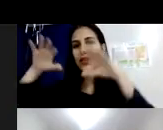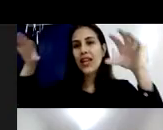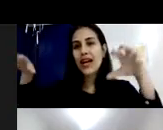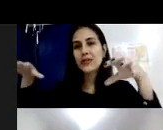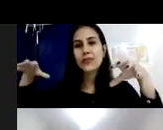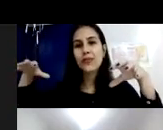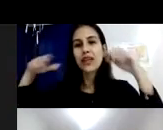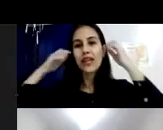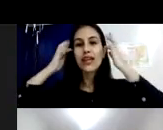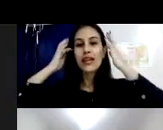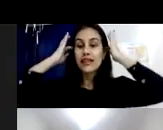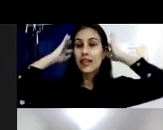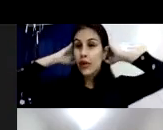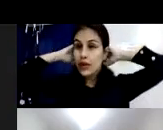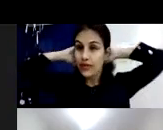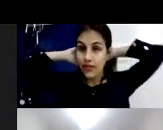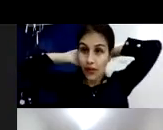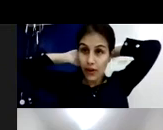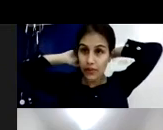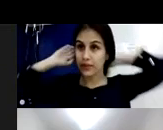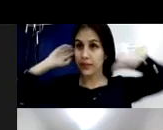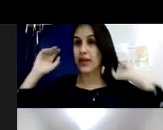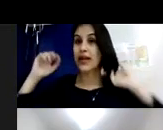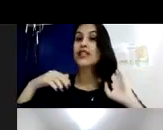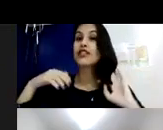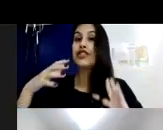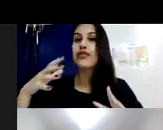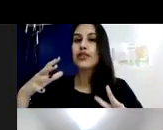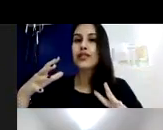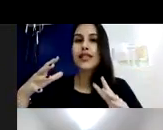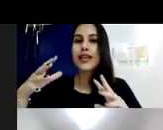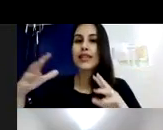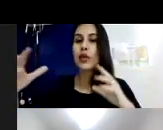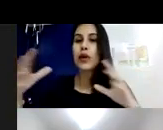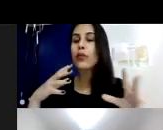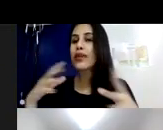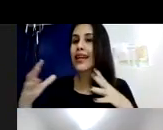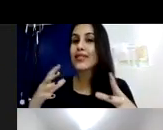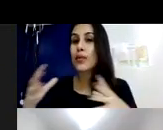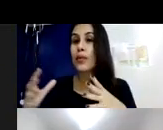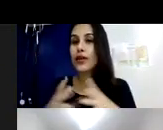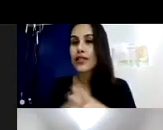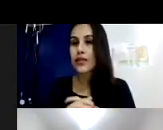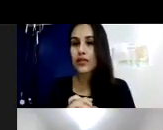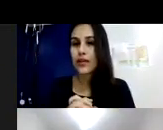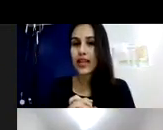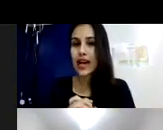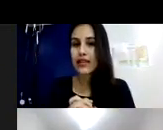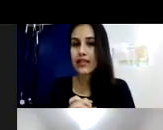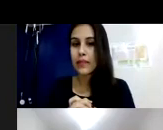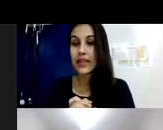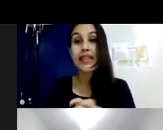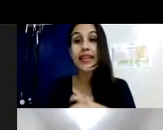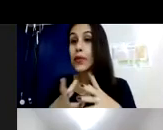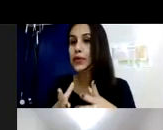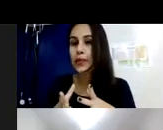que era do lado. Então, é uma forma de você ter uma comunicação próxima com os